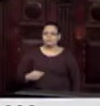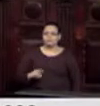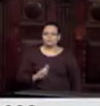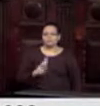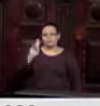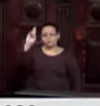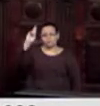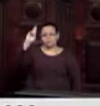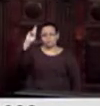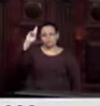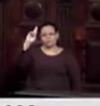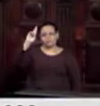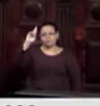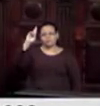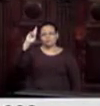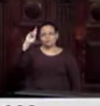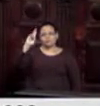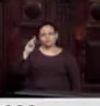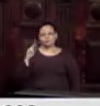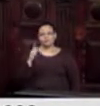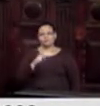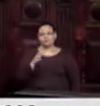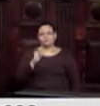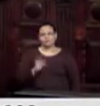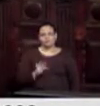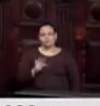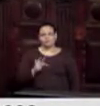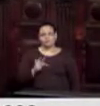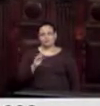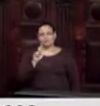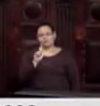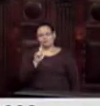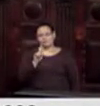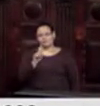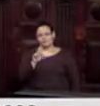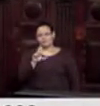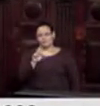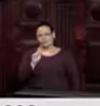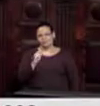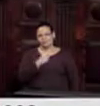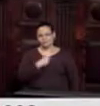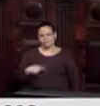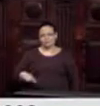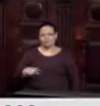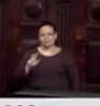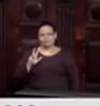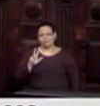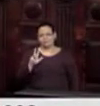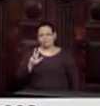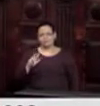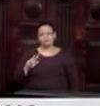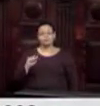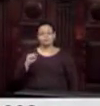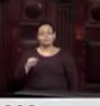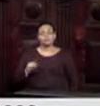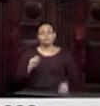conduzido pelo PT, com Lula, fez